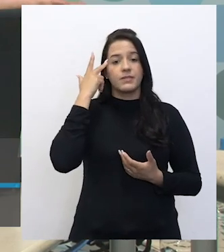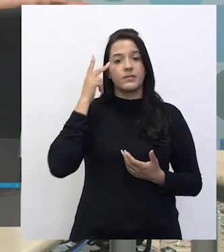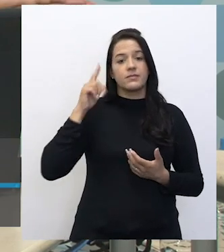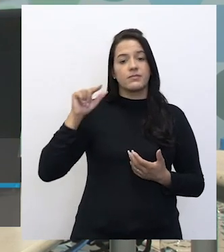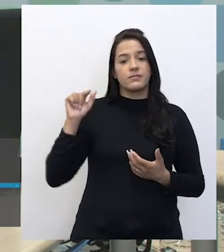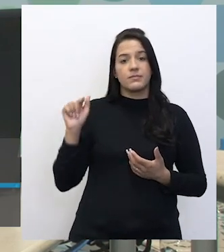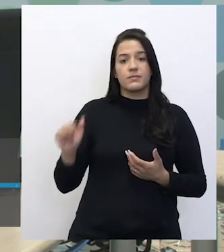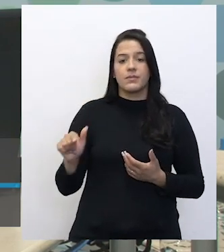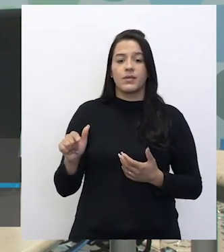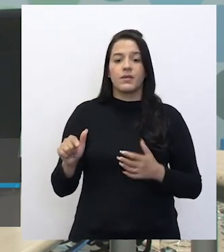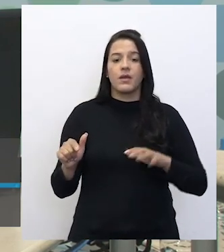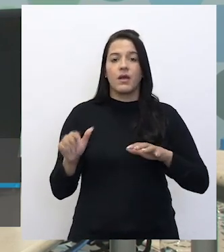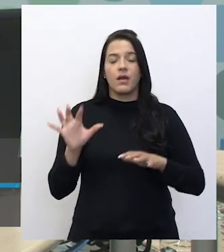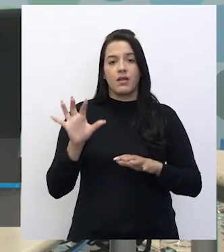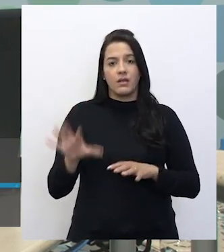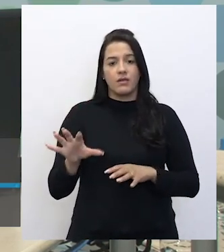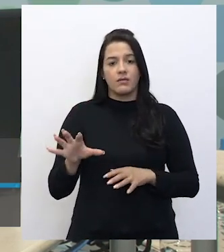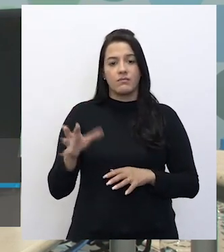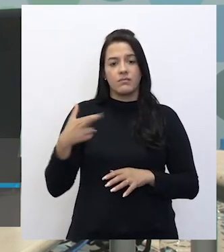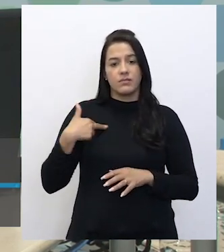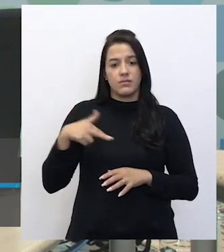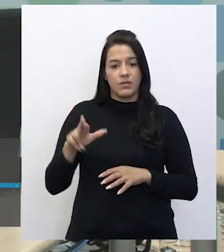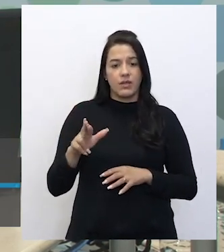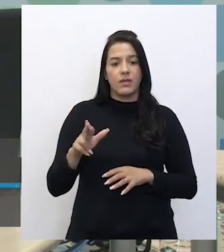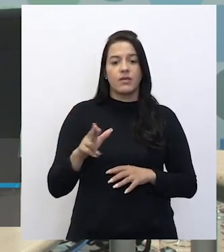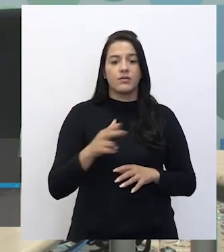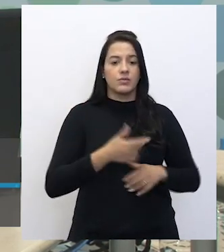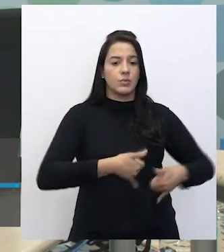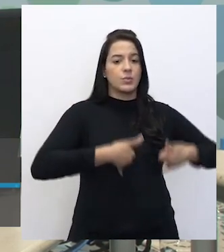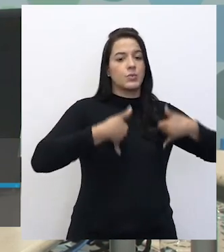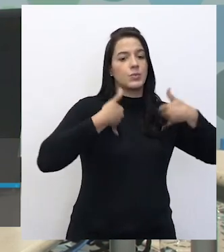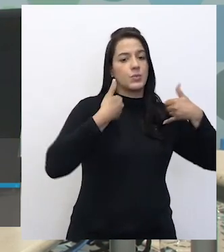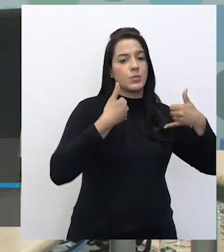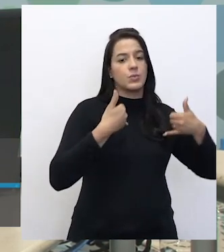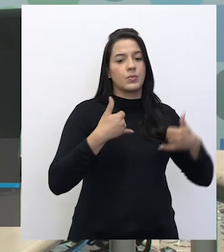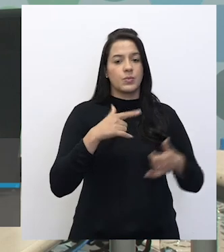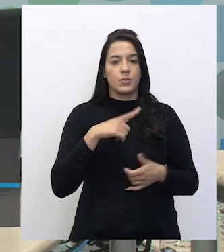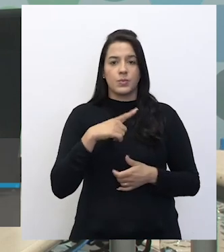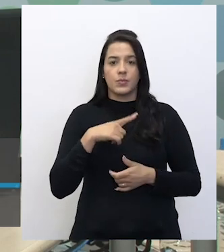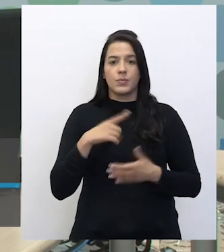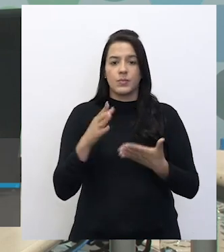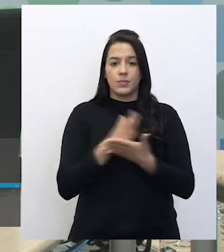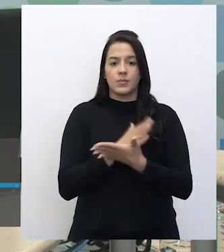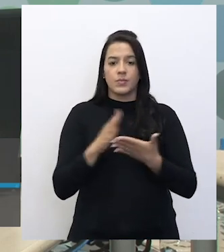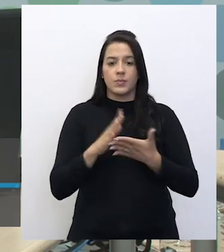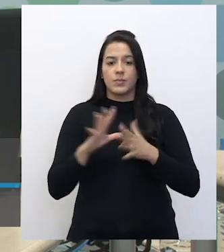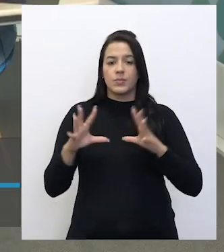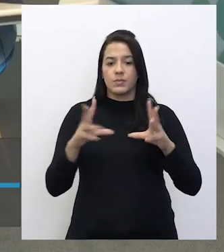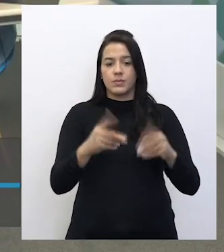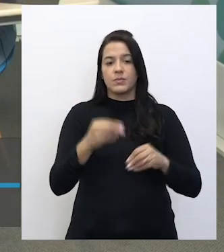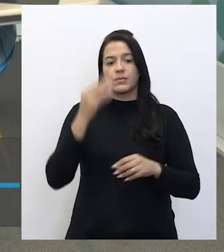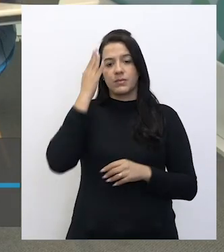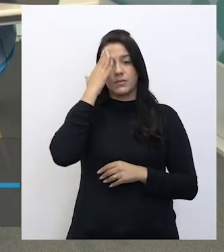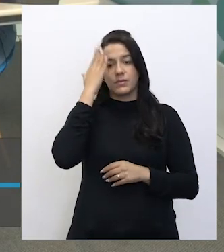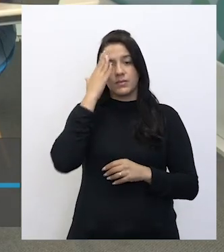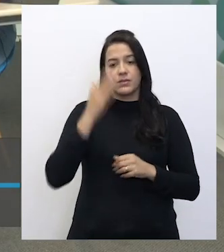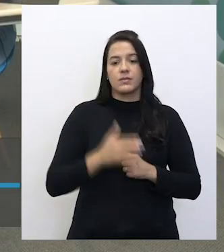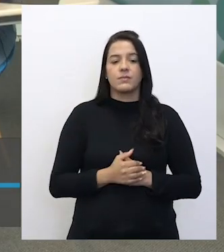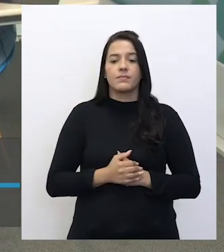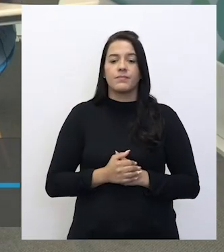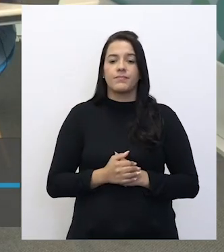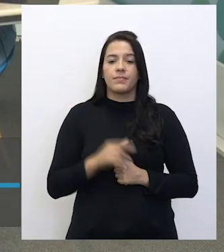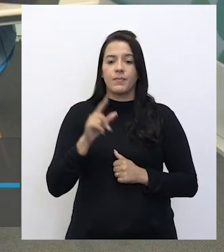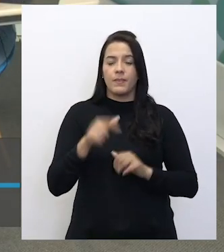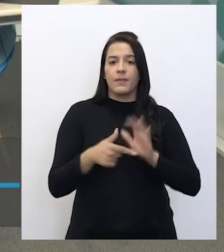divindade e a arrogância, os arrogantes em que algum acham sentido, que porque sabem tudo. certamente a ignorância trazida aí